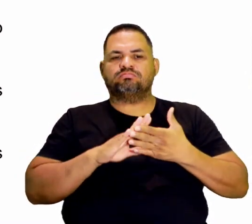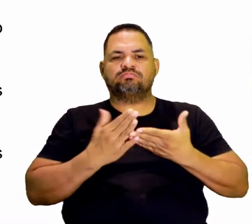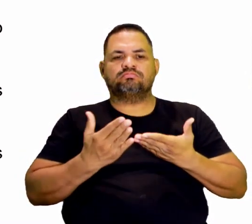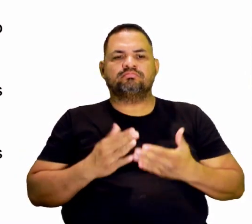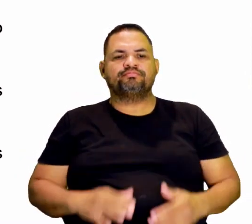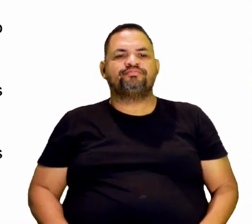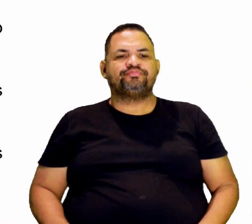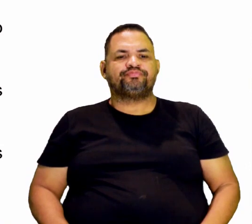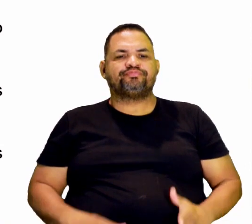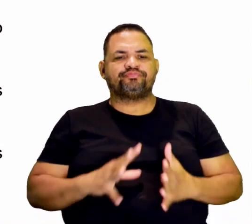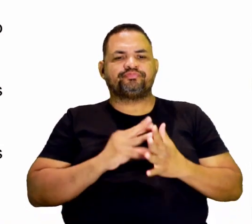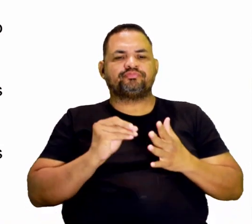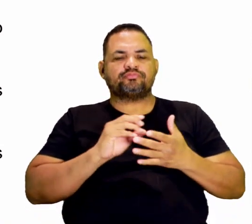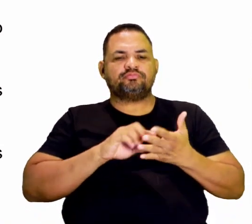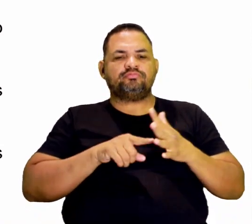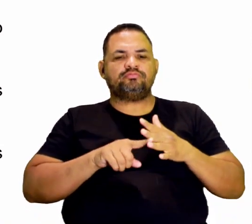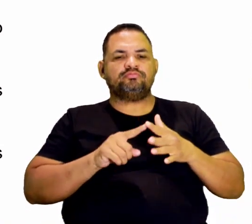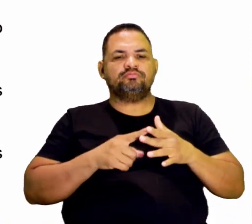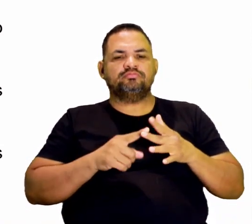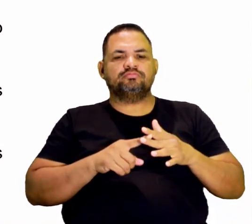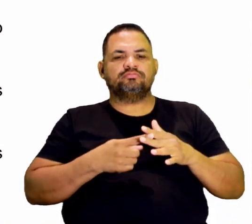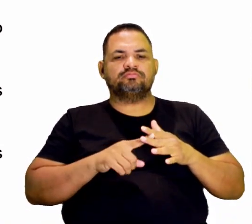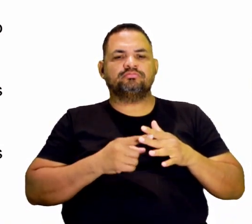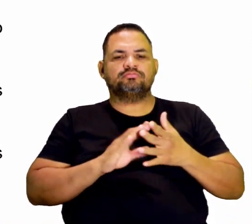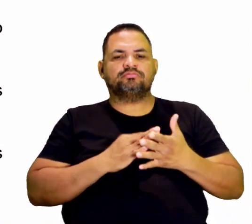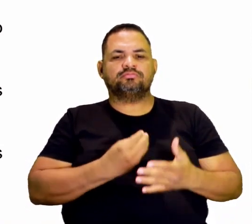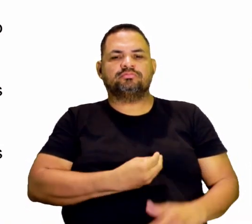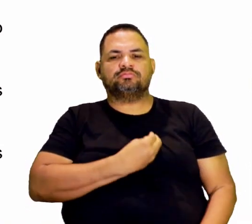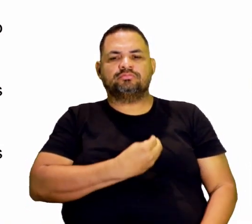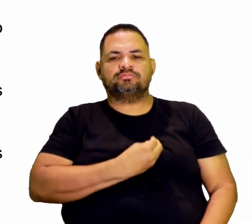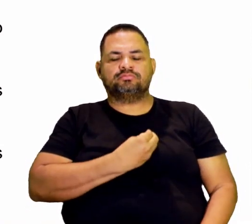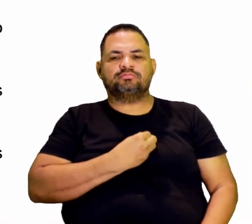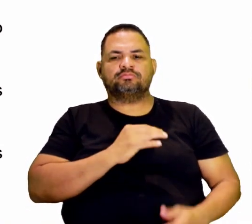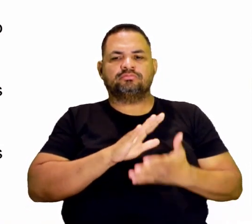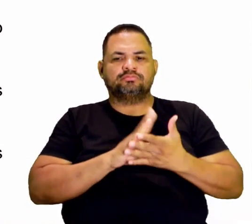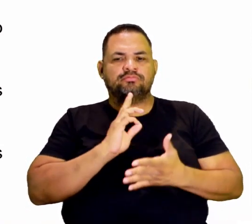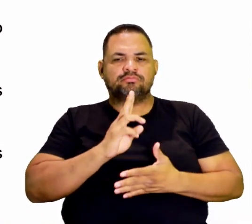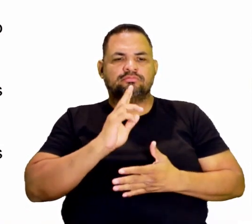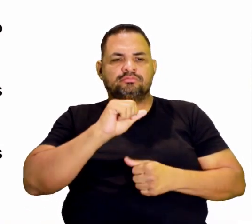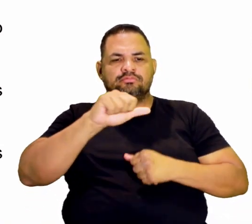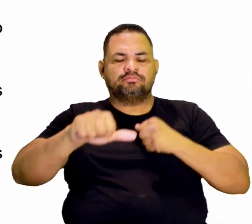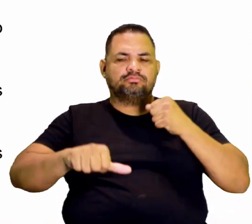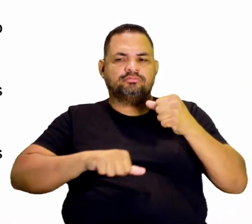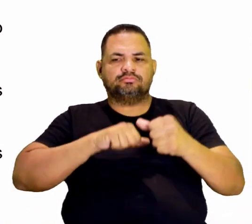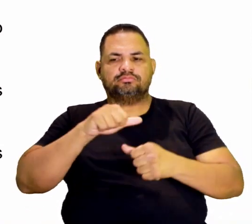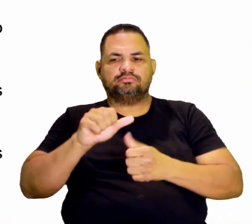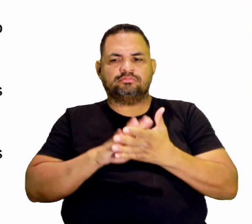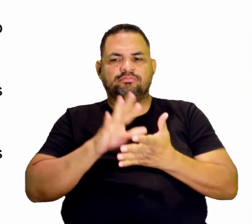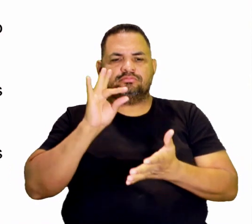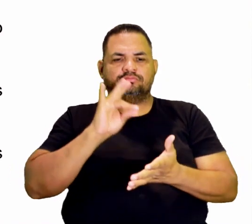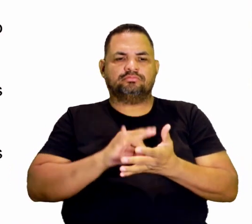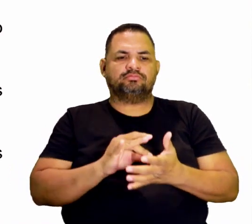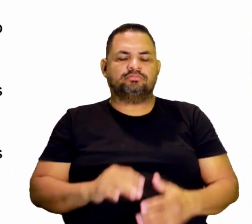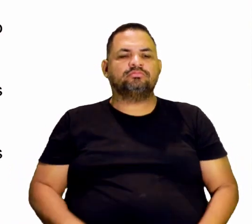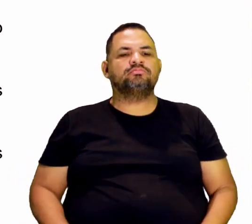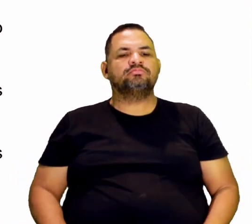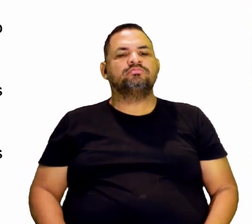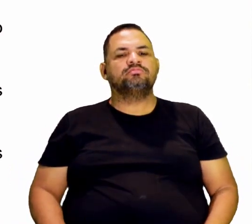humano, pela cópia mecânica da vida cotidiana e simultânea alteração da